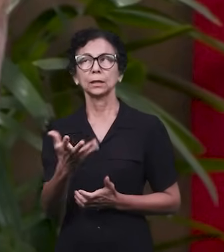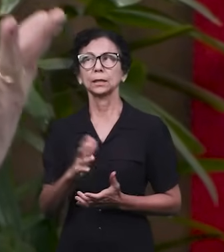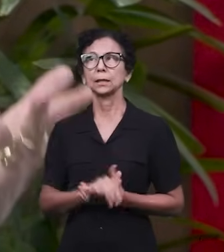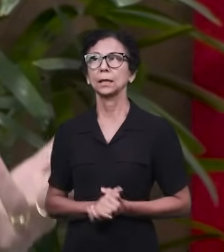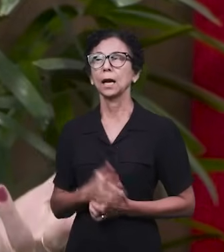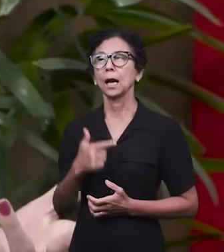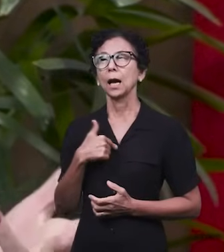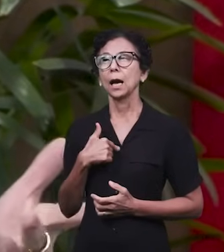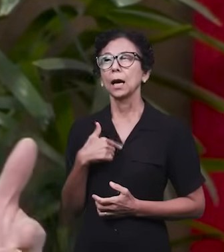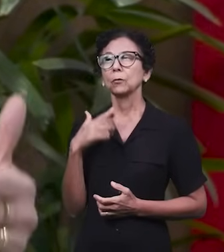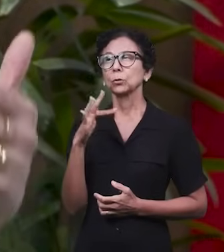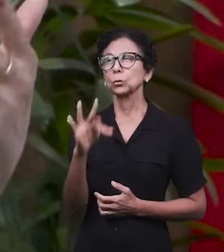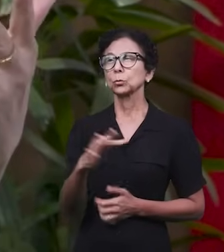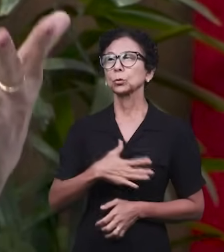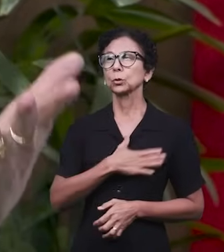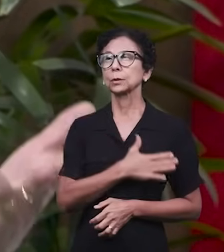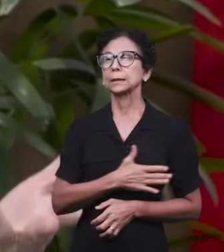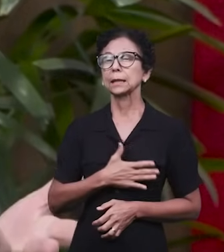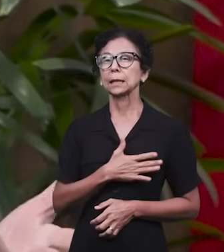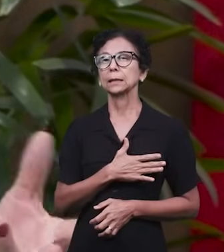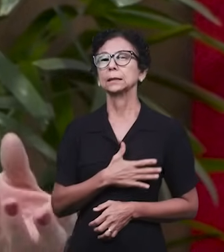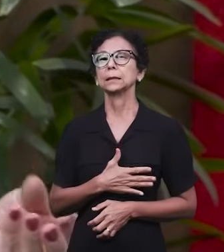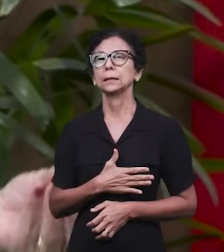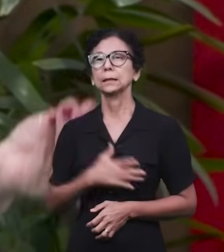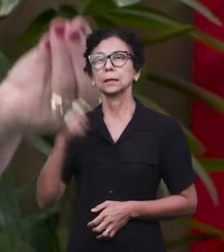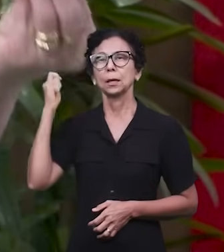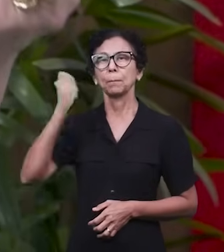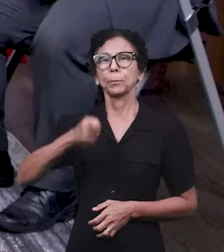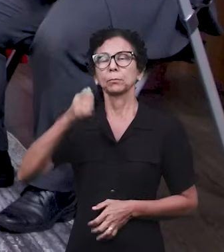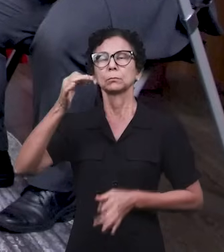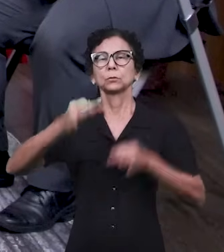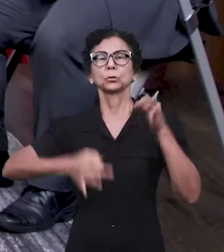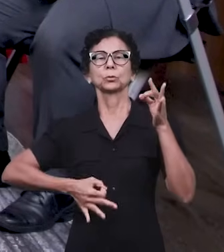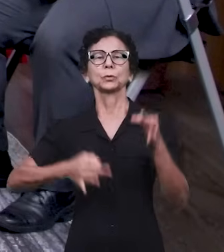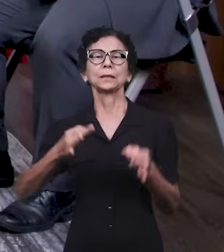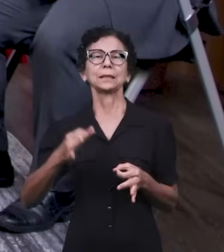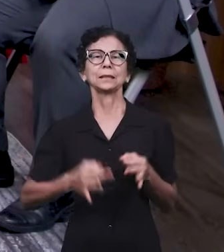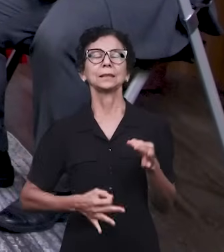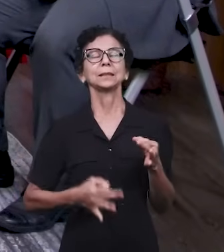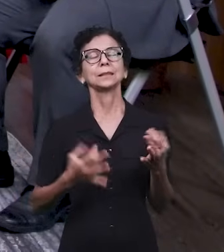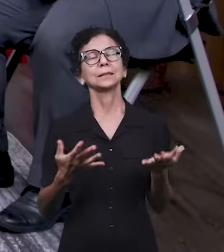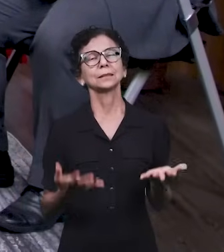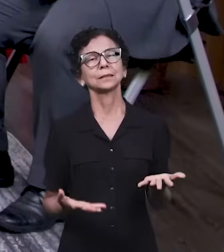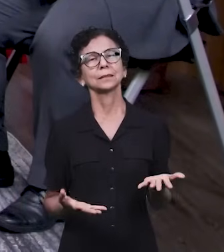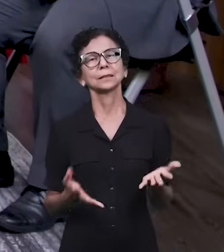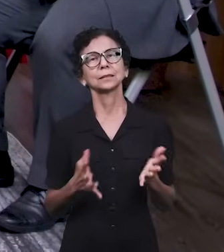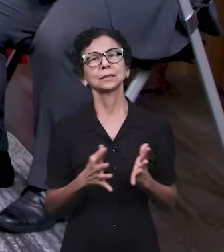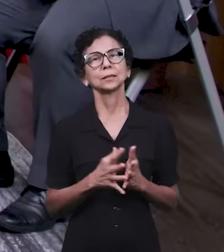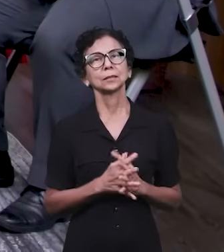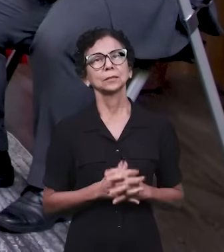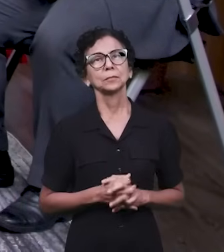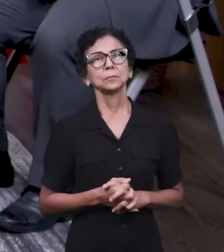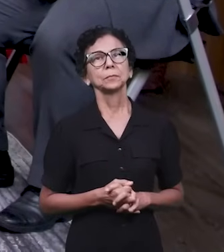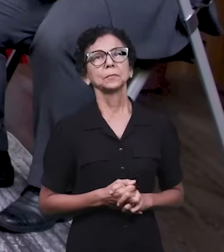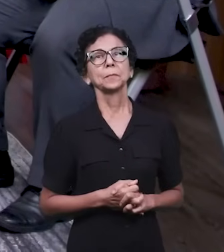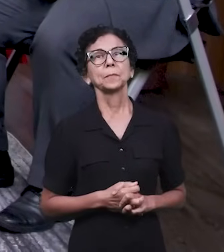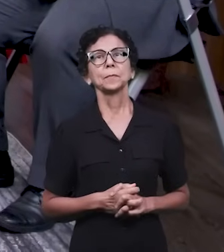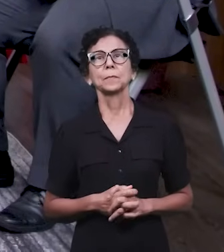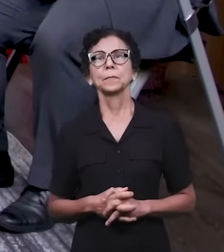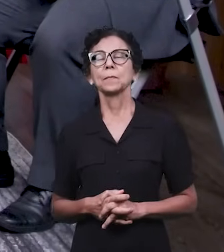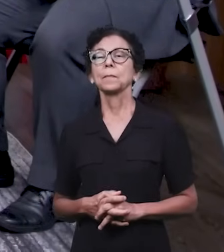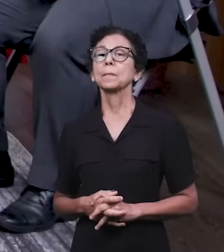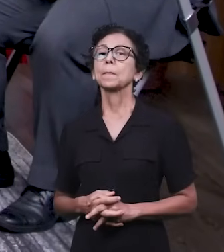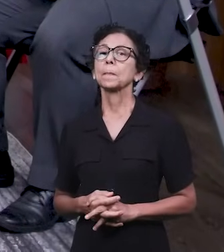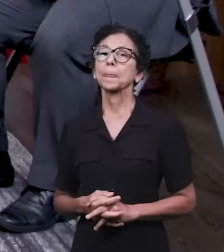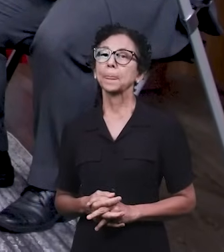a profissão que ele desejar, desde que seja uma profissão coerente com os nossos valores bíblicos, né?